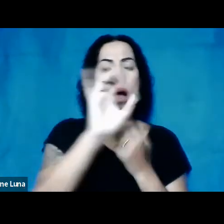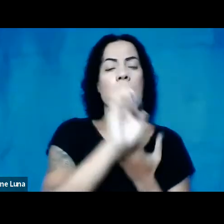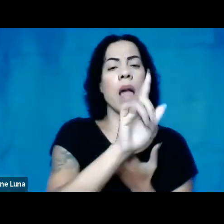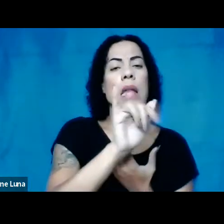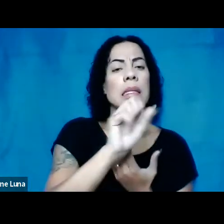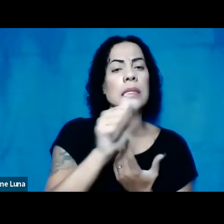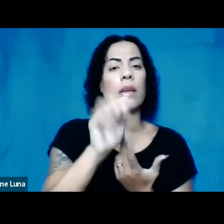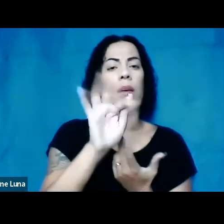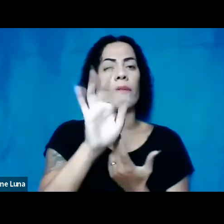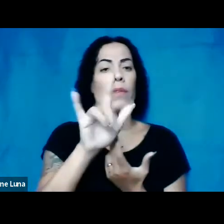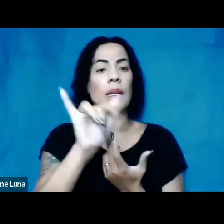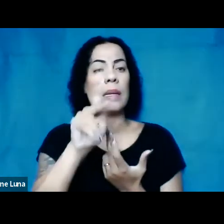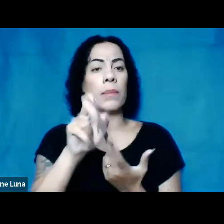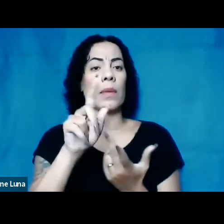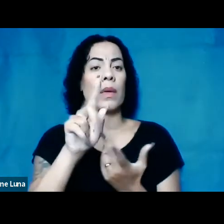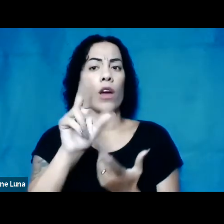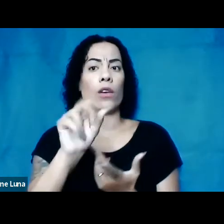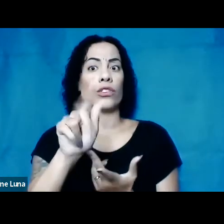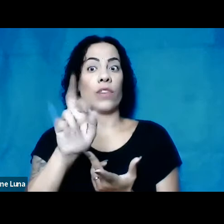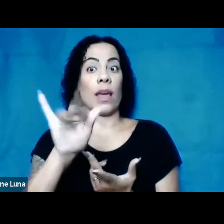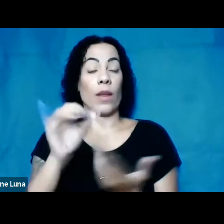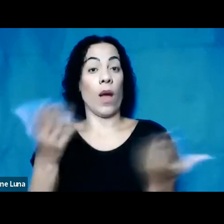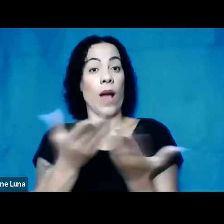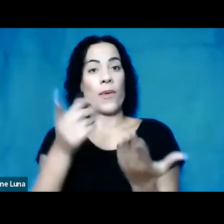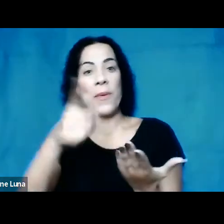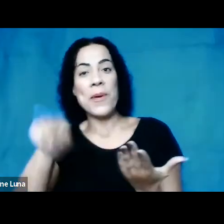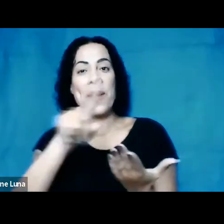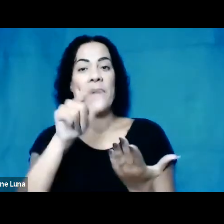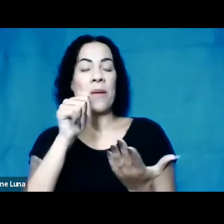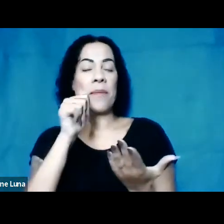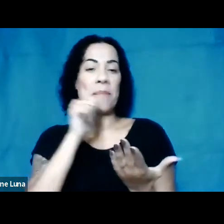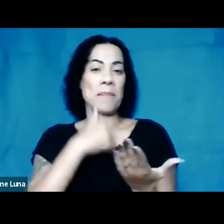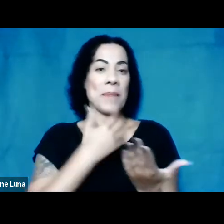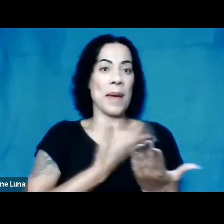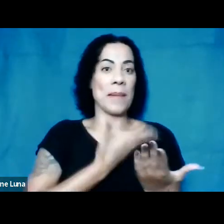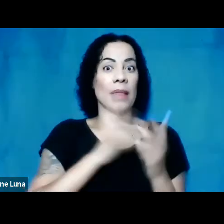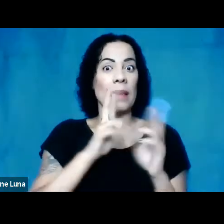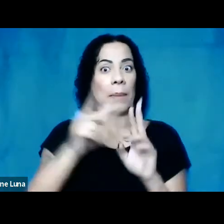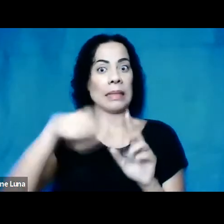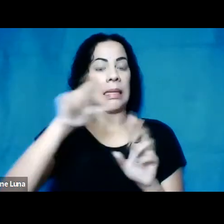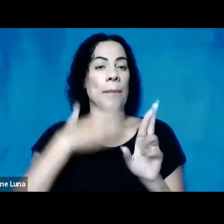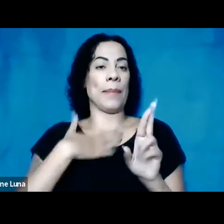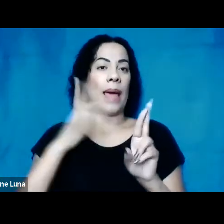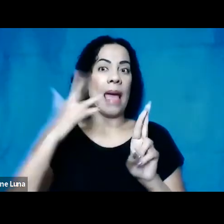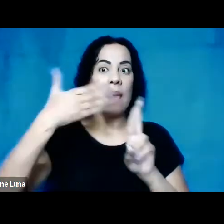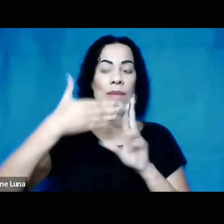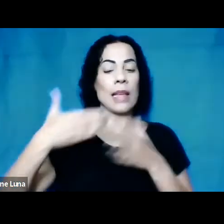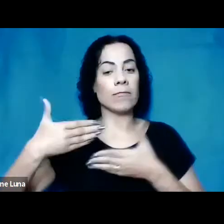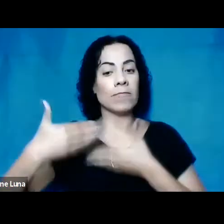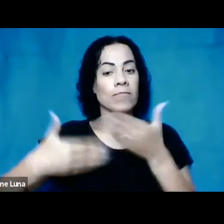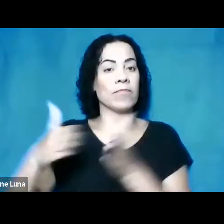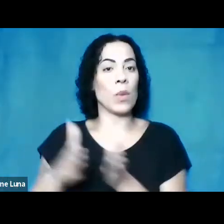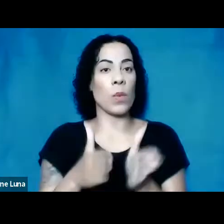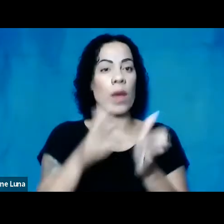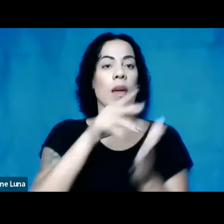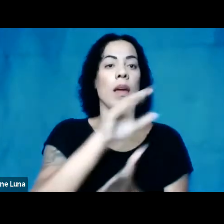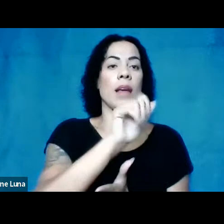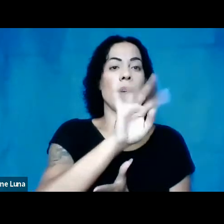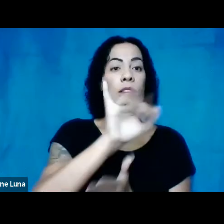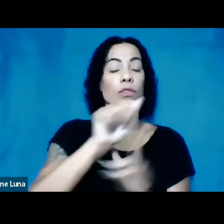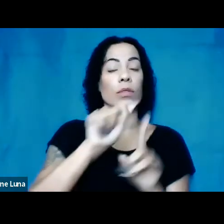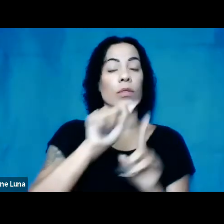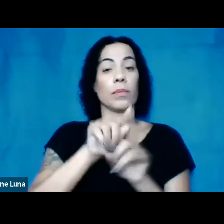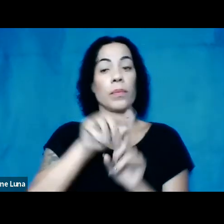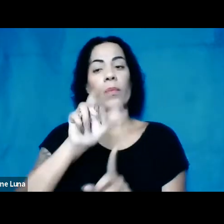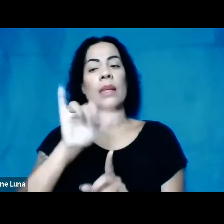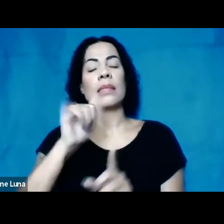Felipe, Rogério e agora minhas companheiras e referências aí, né, de trajetória, Kátia e Márcia, fui tentando aqui sistematizar